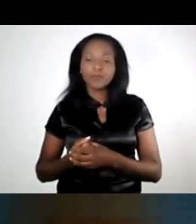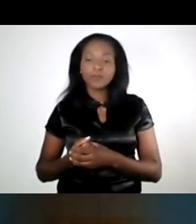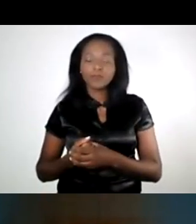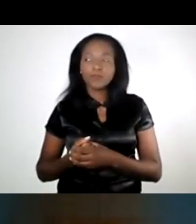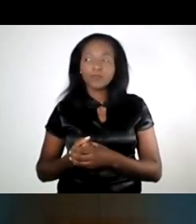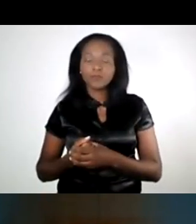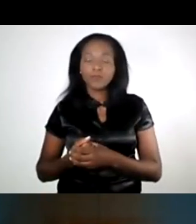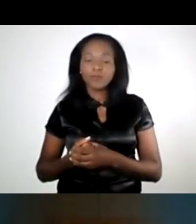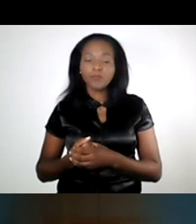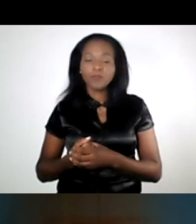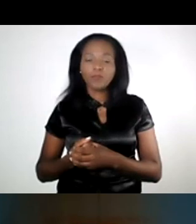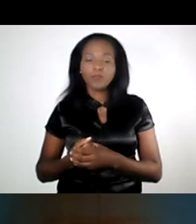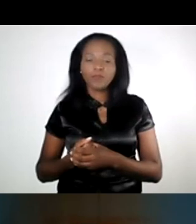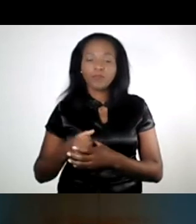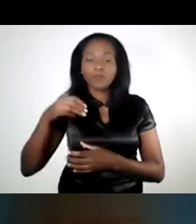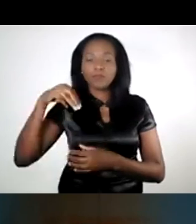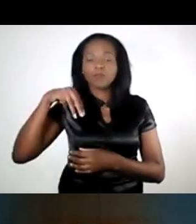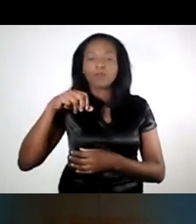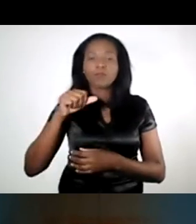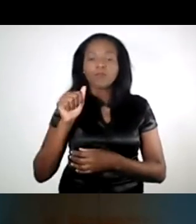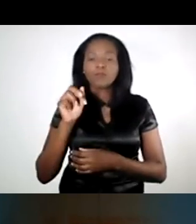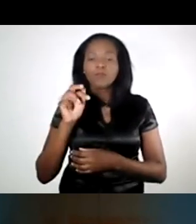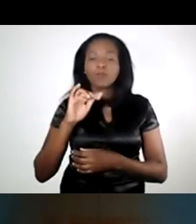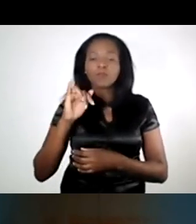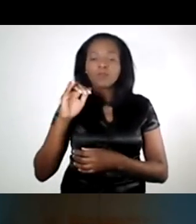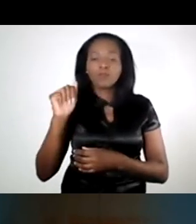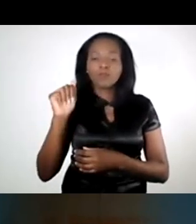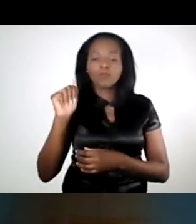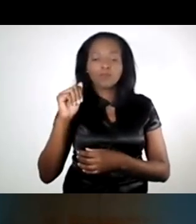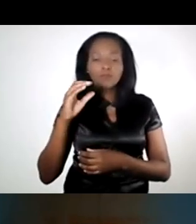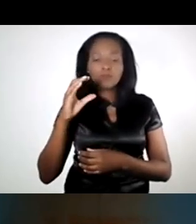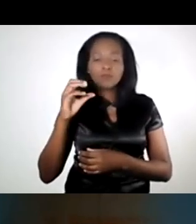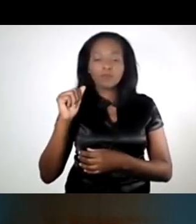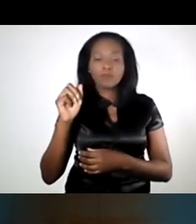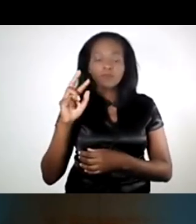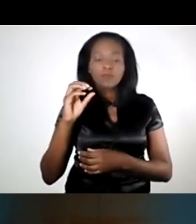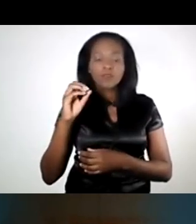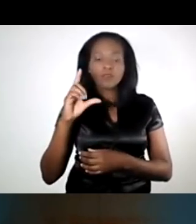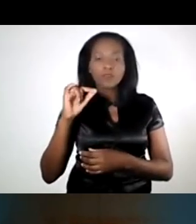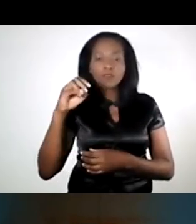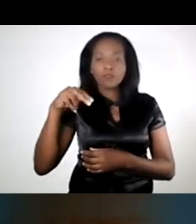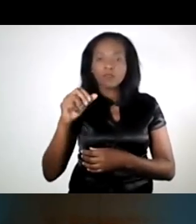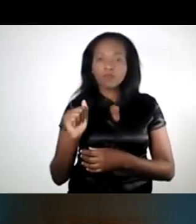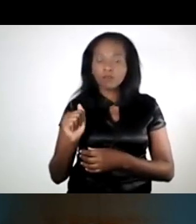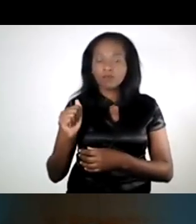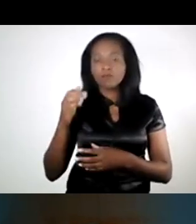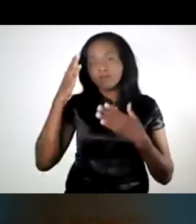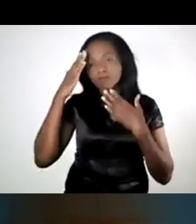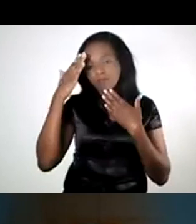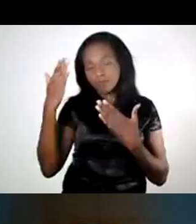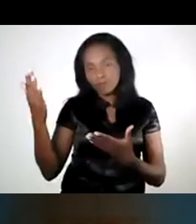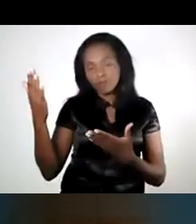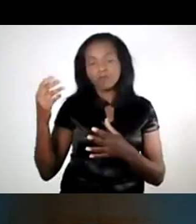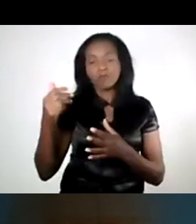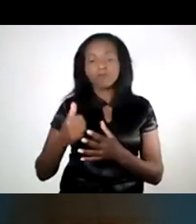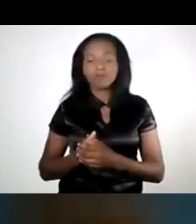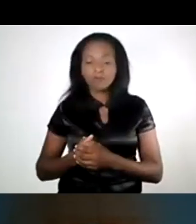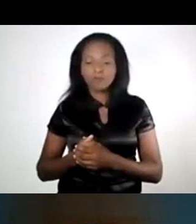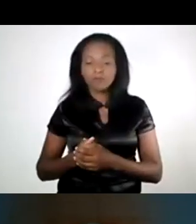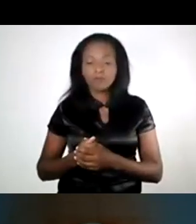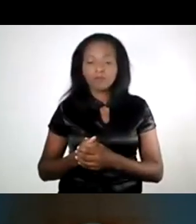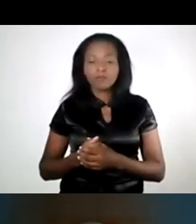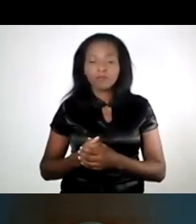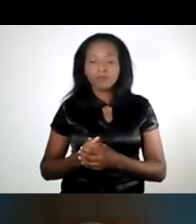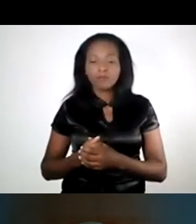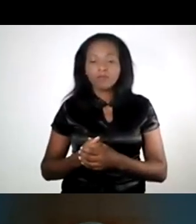Mas Maria Carolina de Souza está agradecendo pela partilha. Gente,